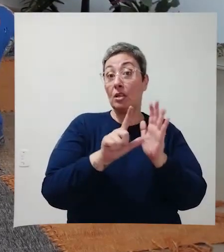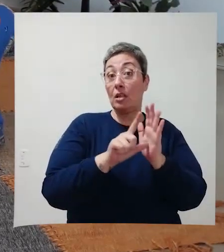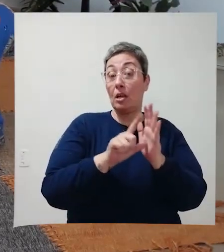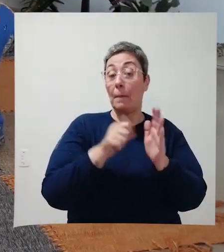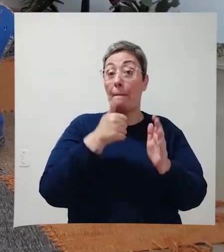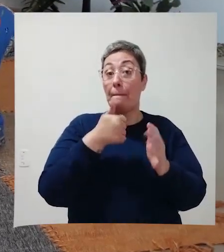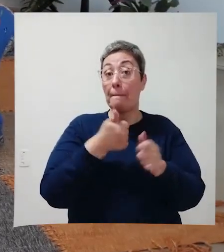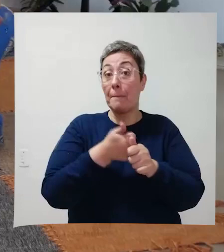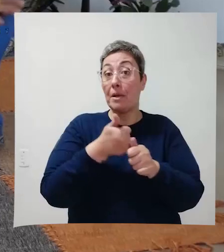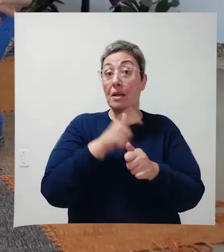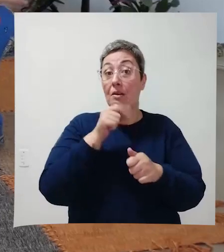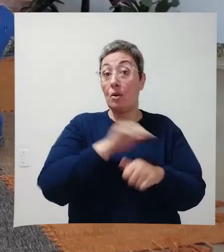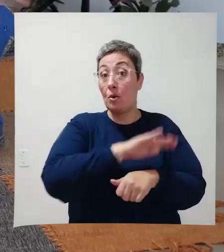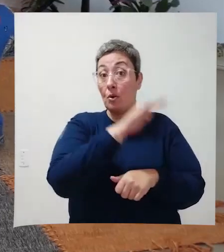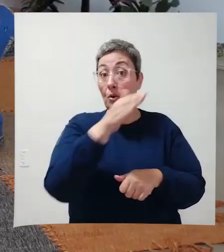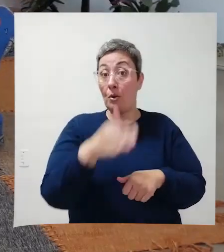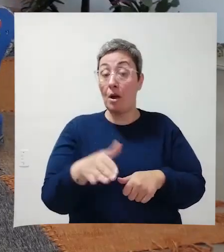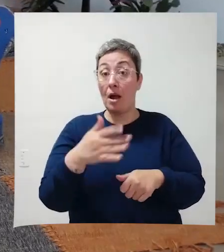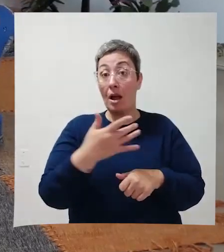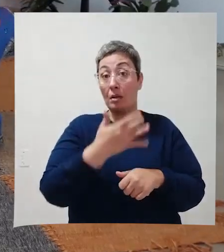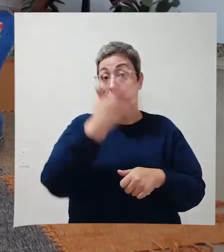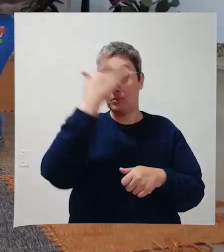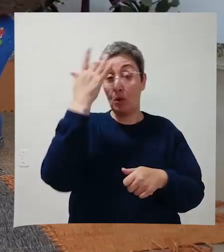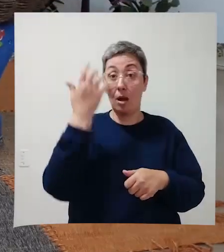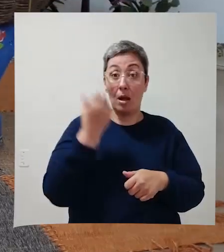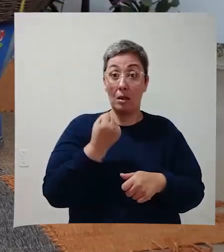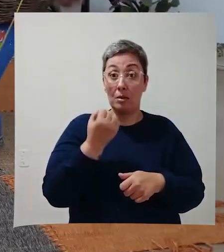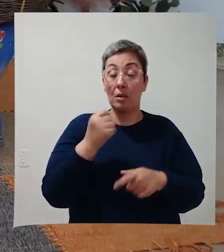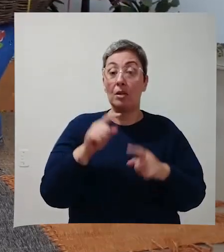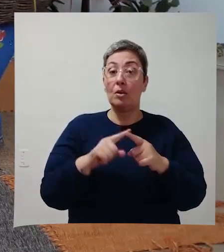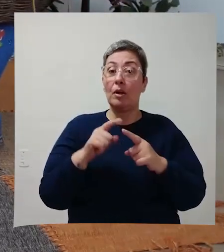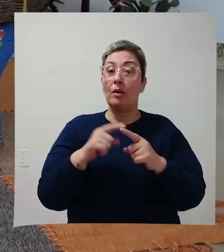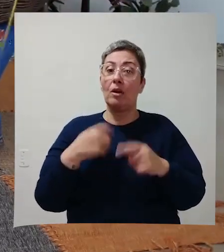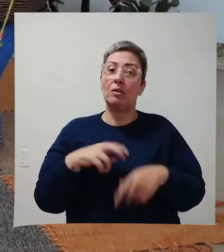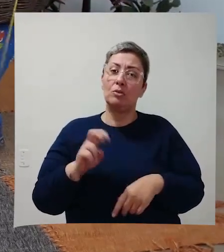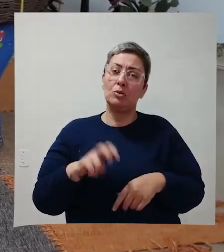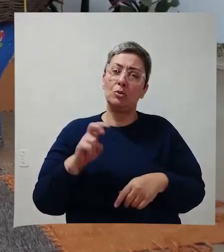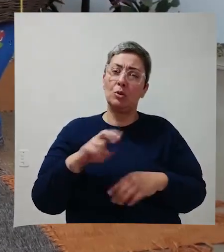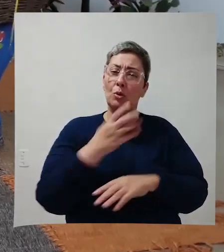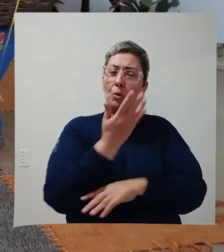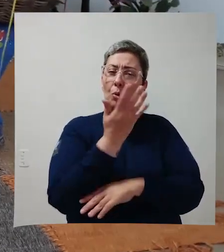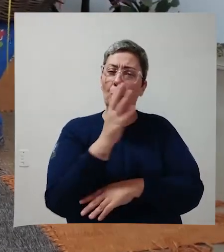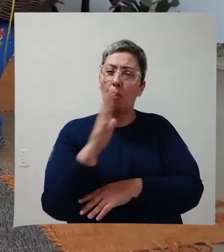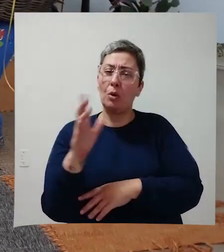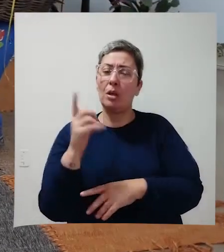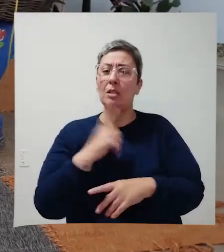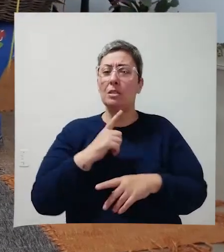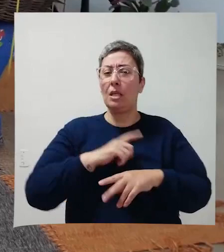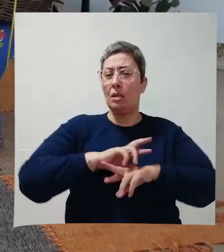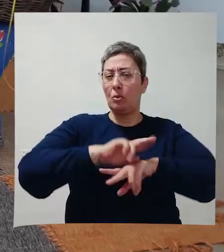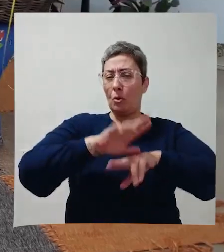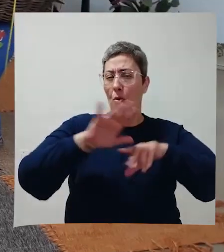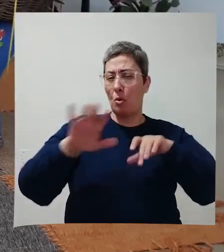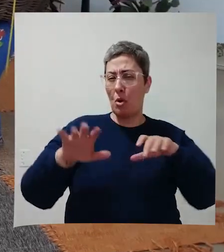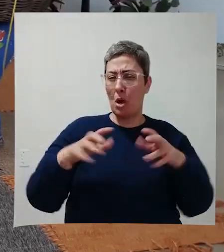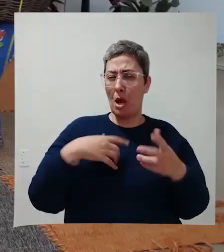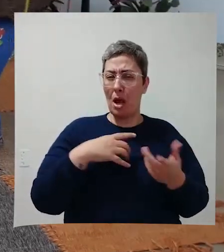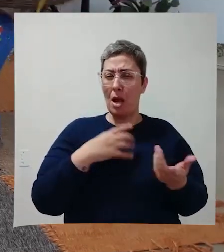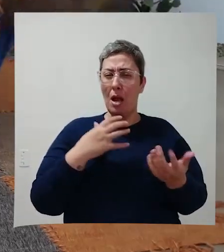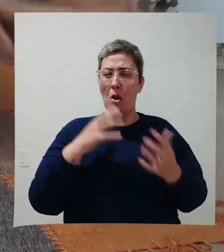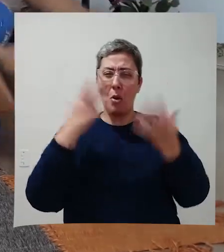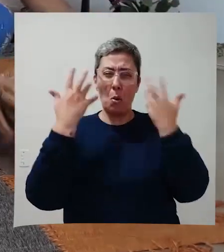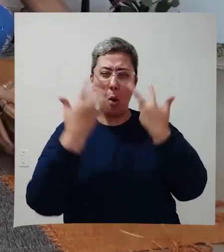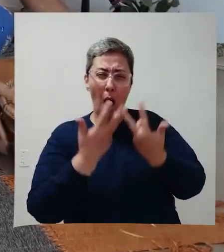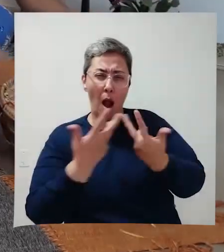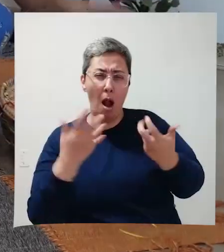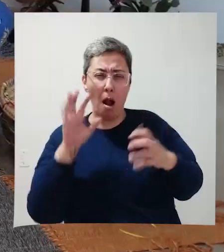os comerciantes brancos. Para chegar lá, eles passavam por uma floresta que tinha muitas feras. E